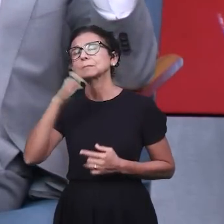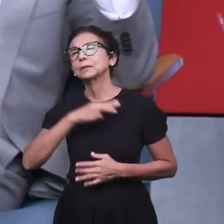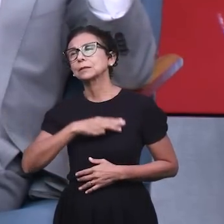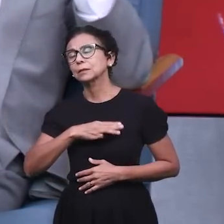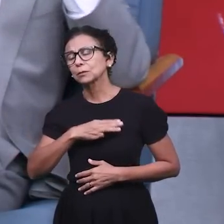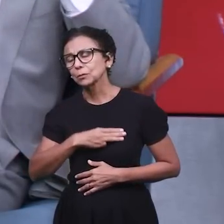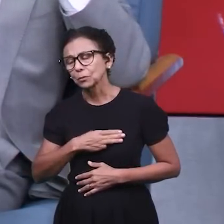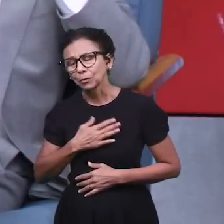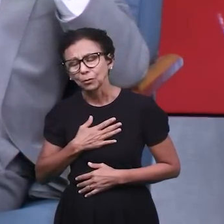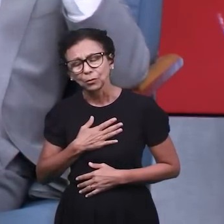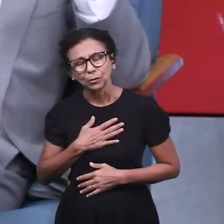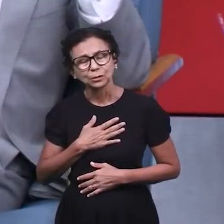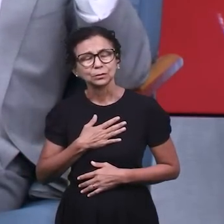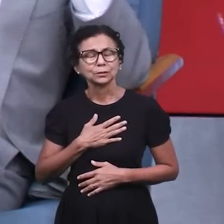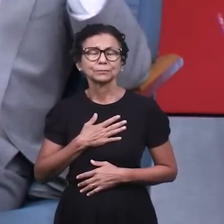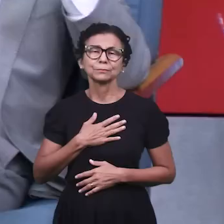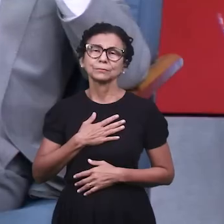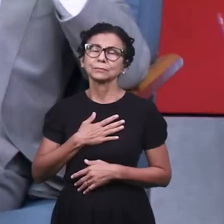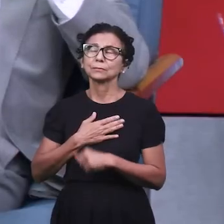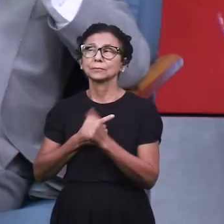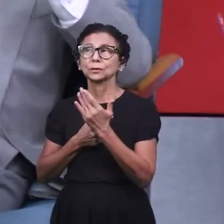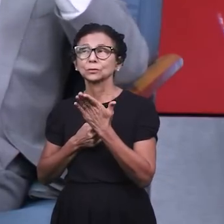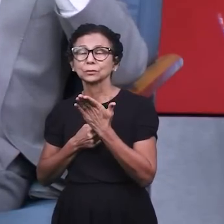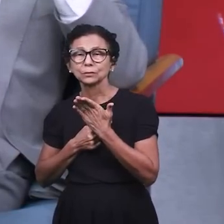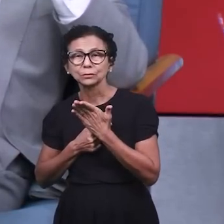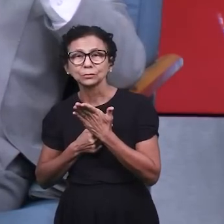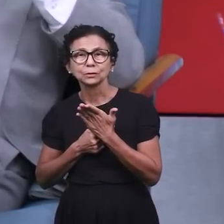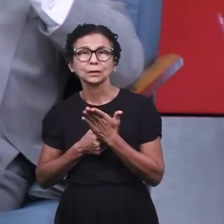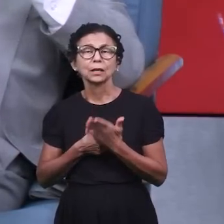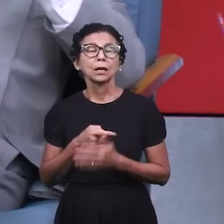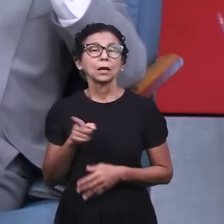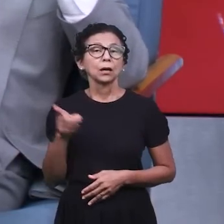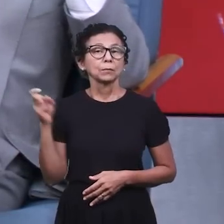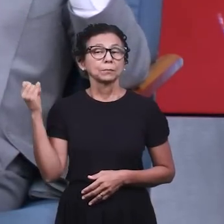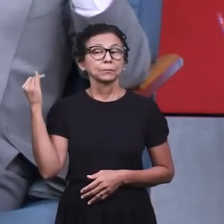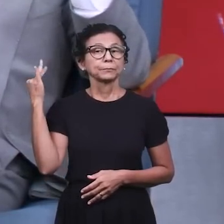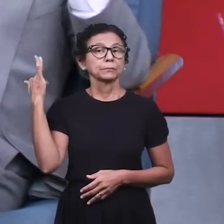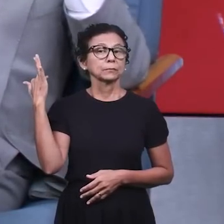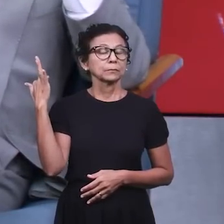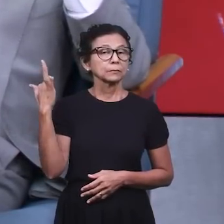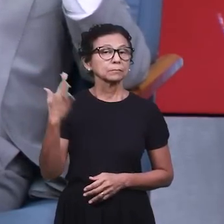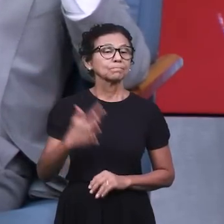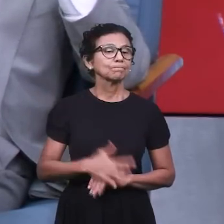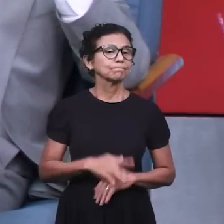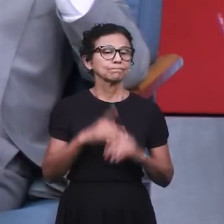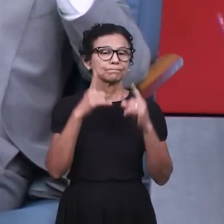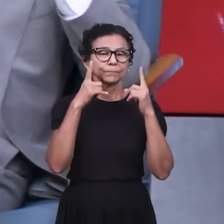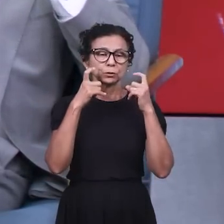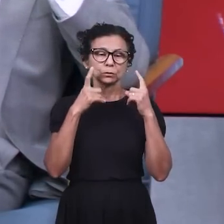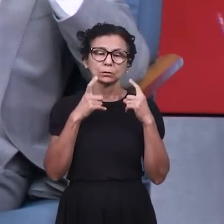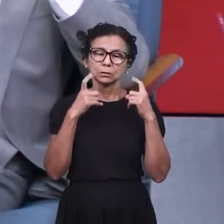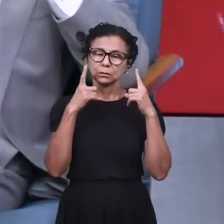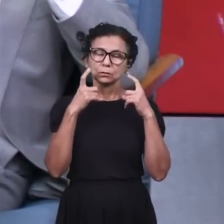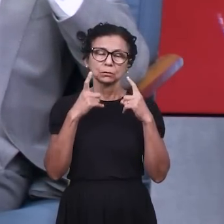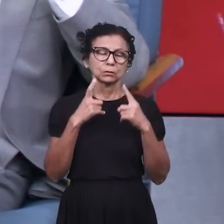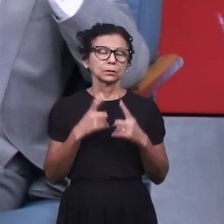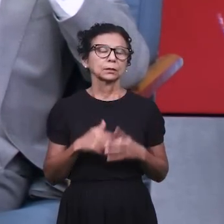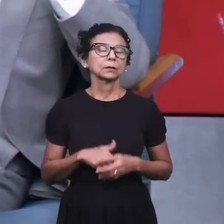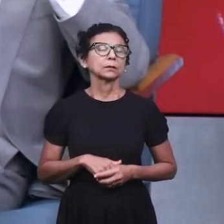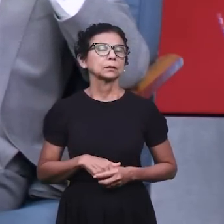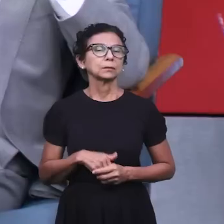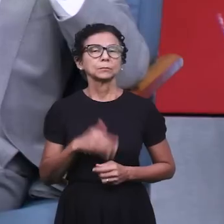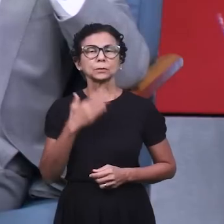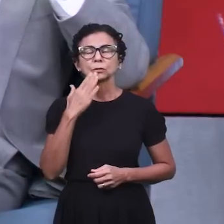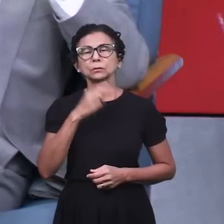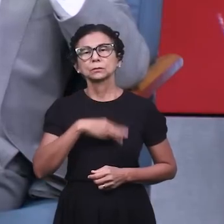ao Senhor que tivesse misericórdia, eu não tinha recurso, mas olha, foi uma madrugada onde eu só fazia chorar, ali aos